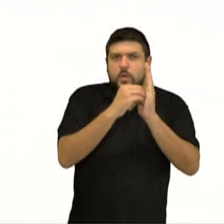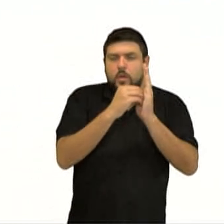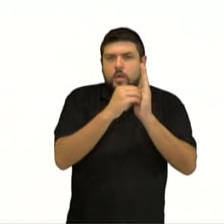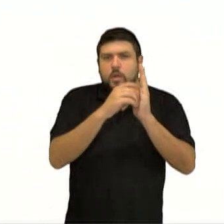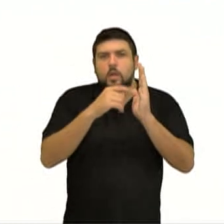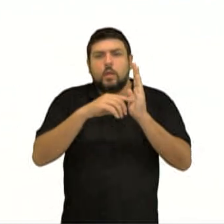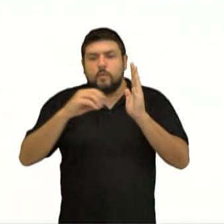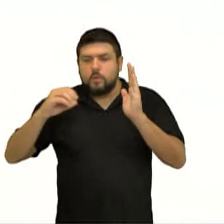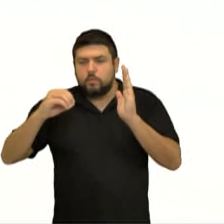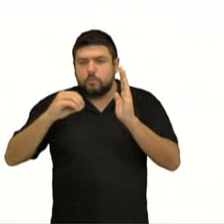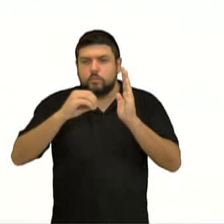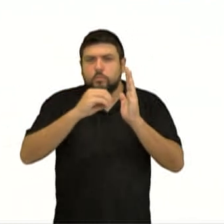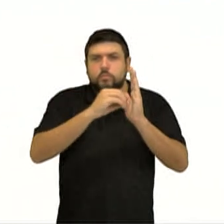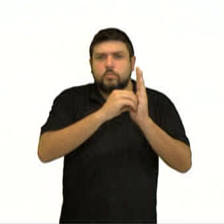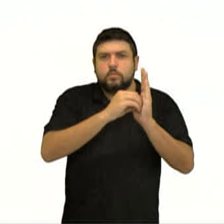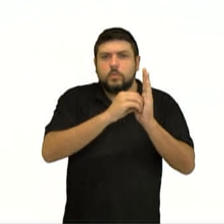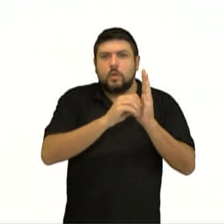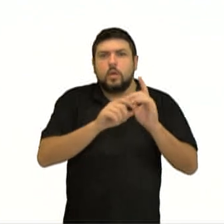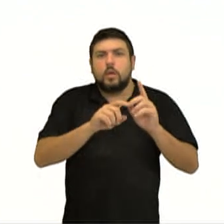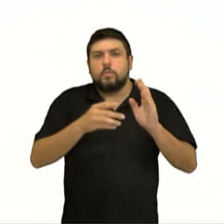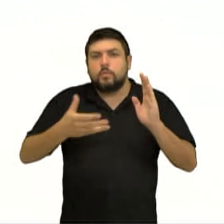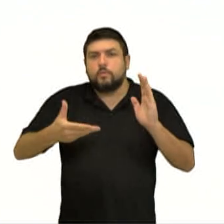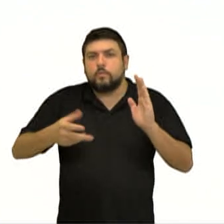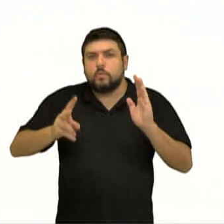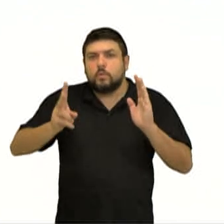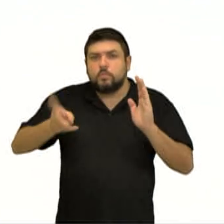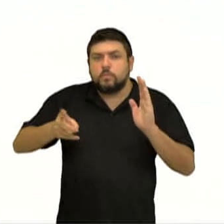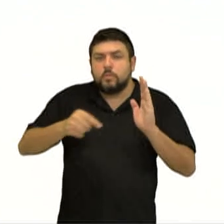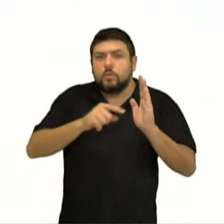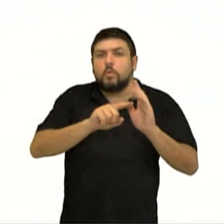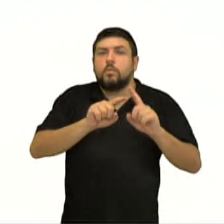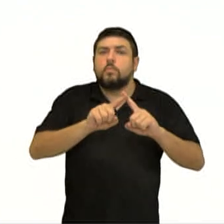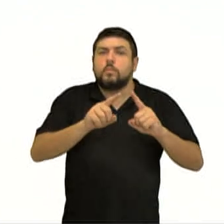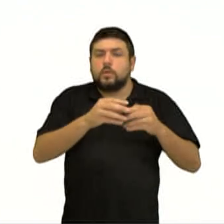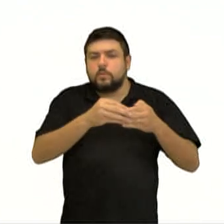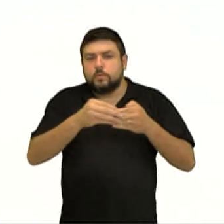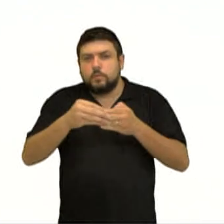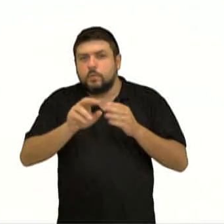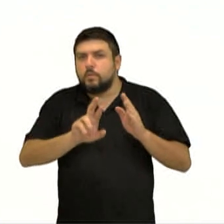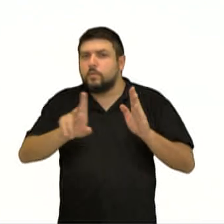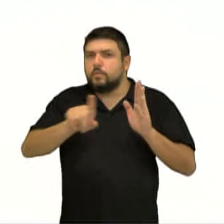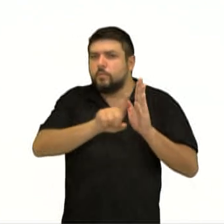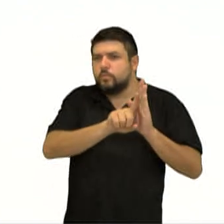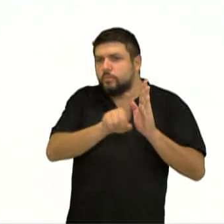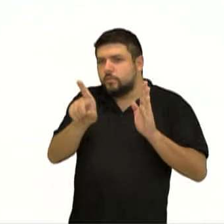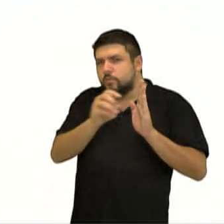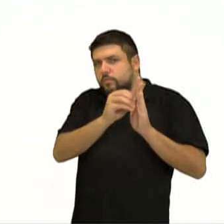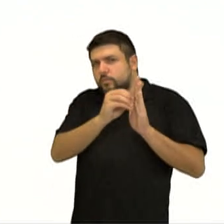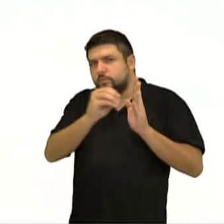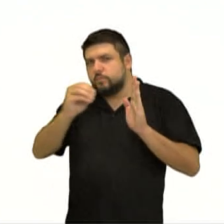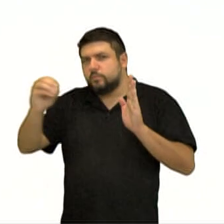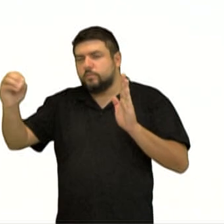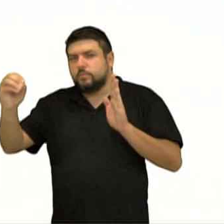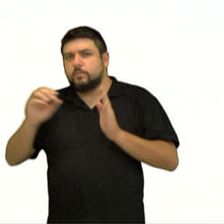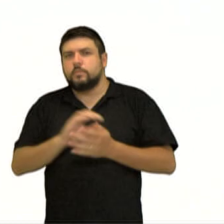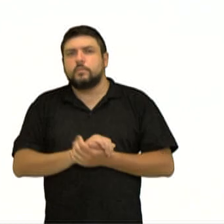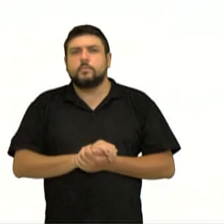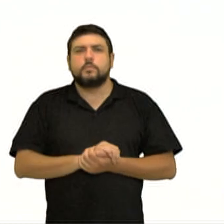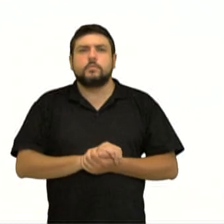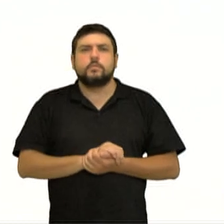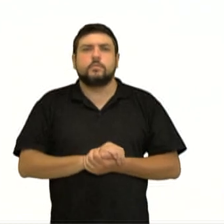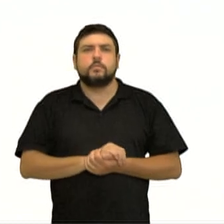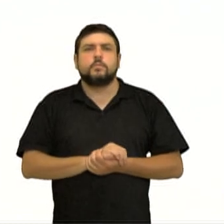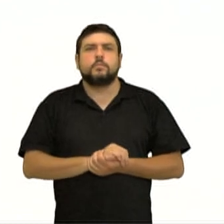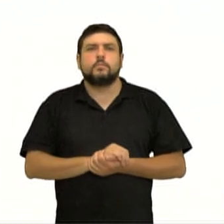mesmo valor de velocidade, só que o sentido é oposto. Bom exemplo, né? Beleza, meus queridos? Vamos